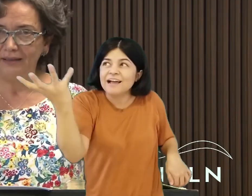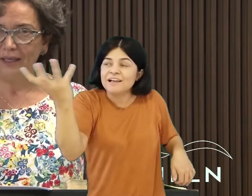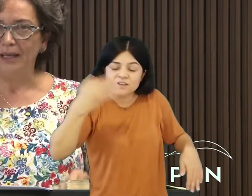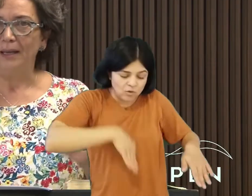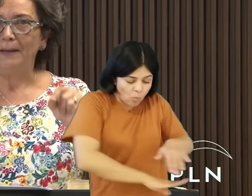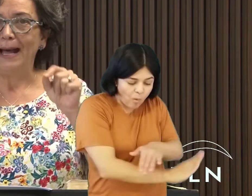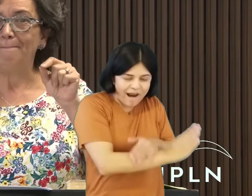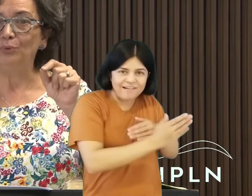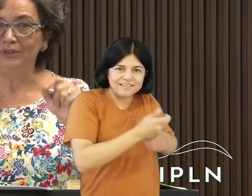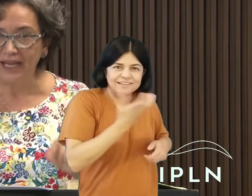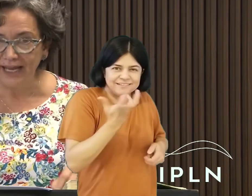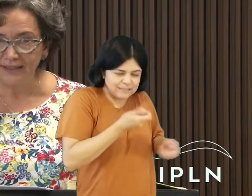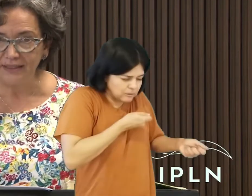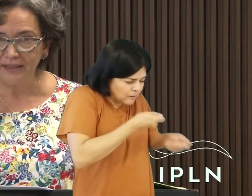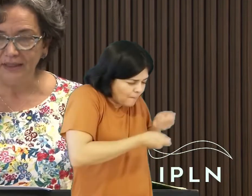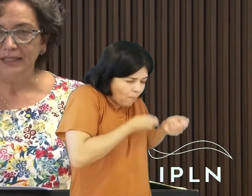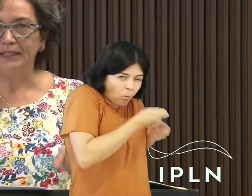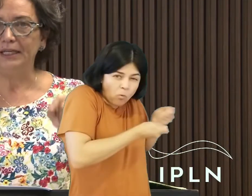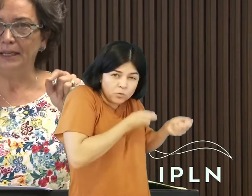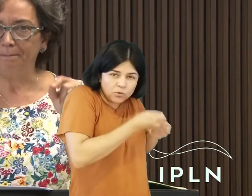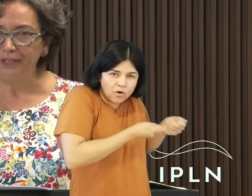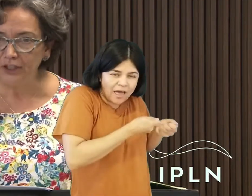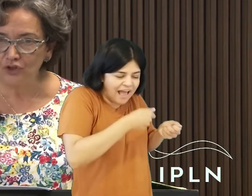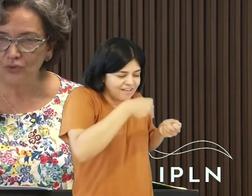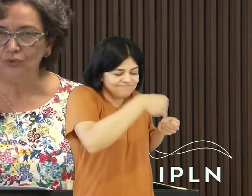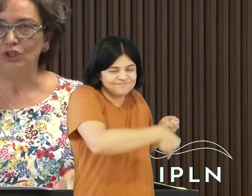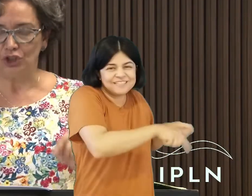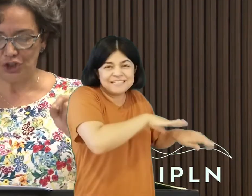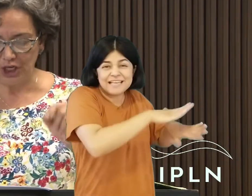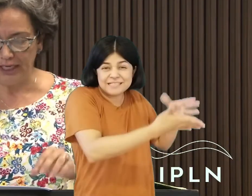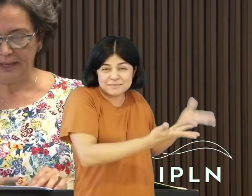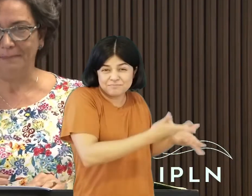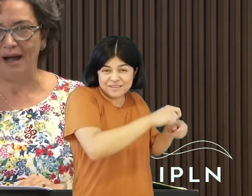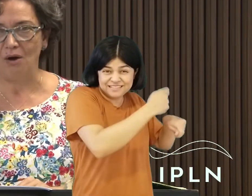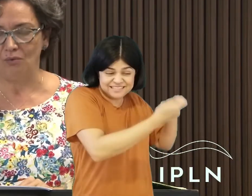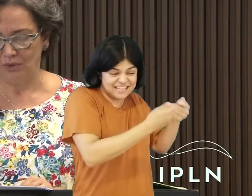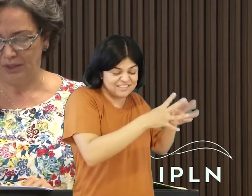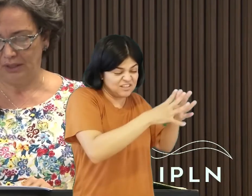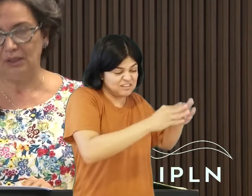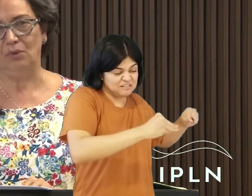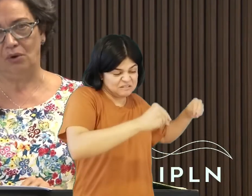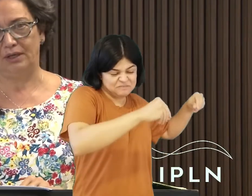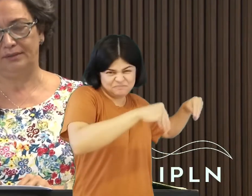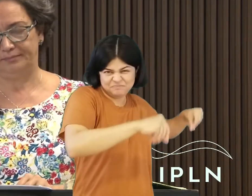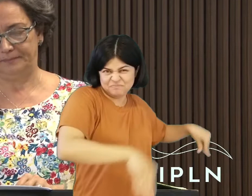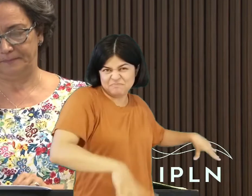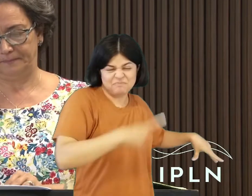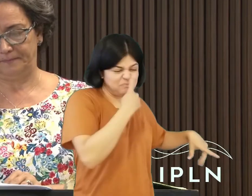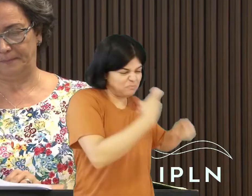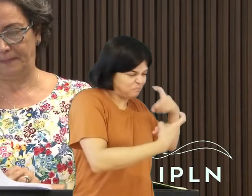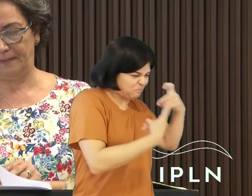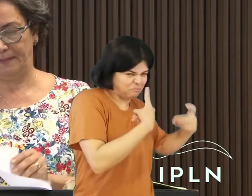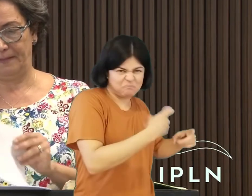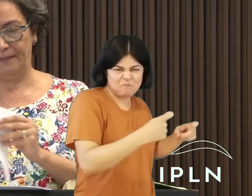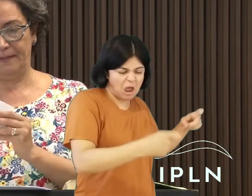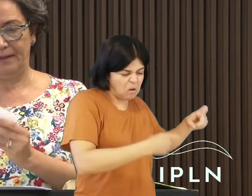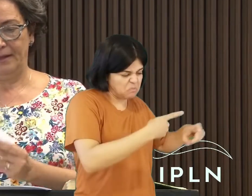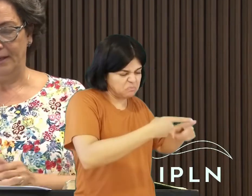poder, apodrece, cria bicho, cheira mal e morre.